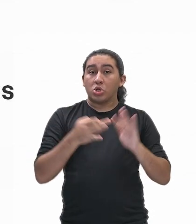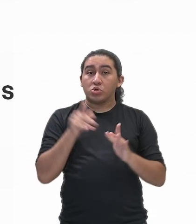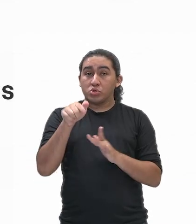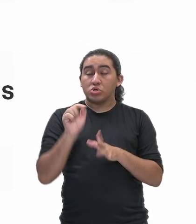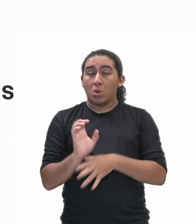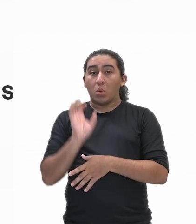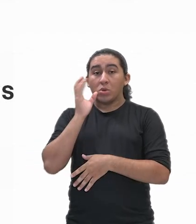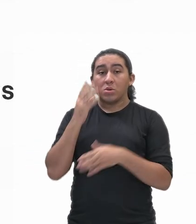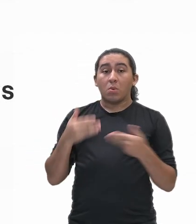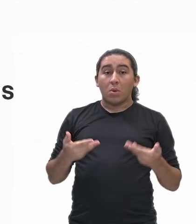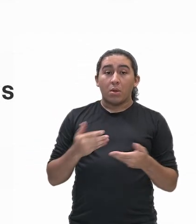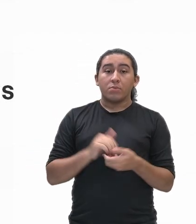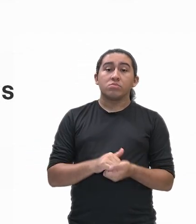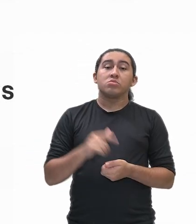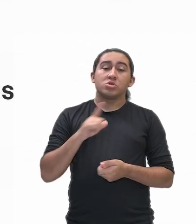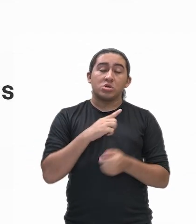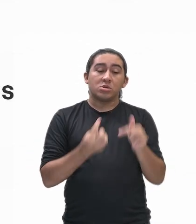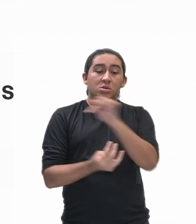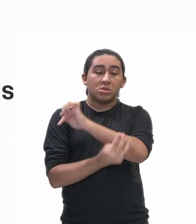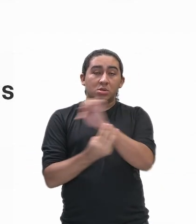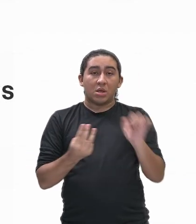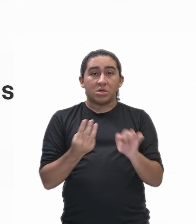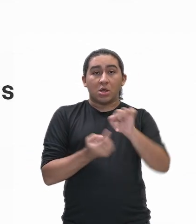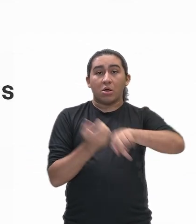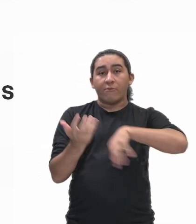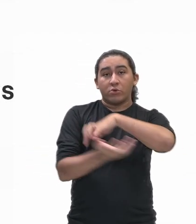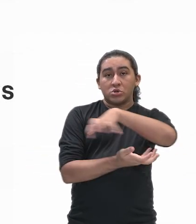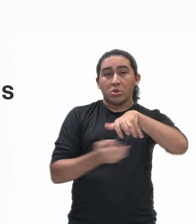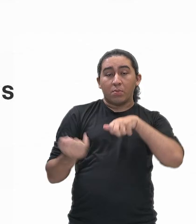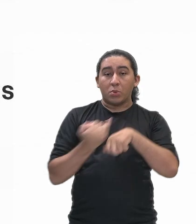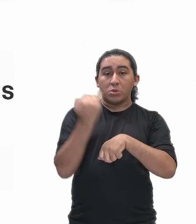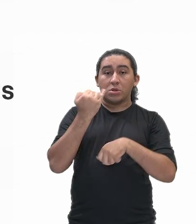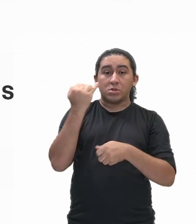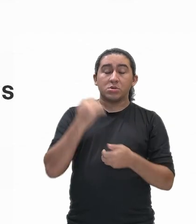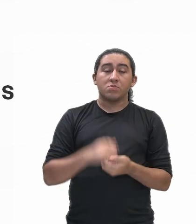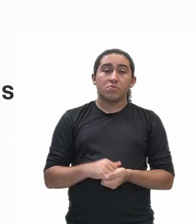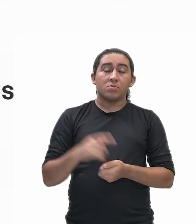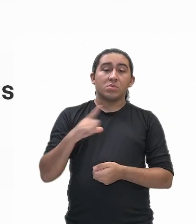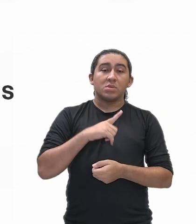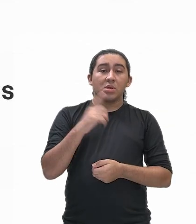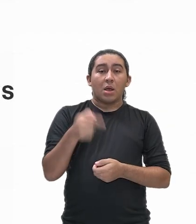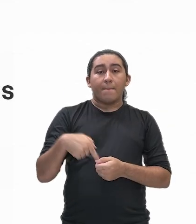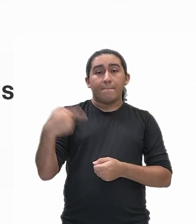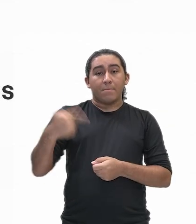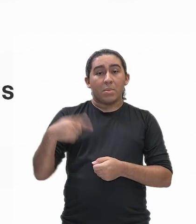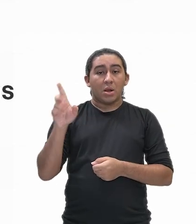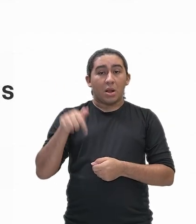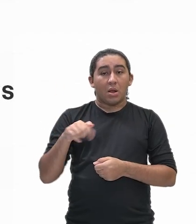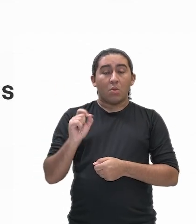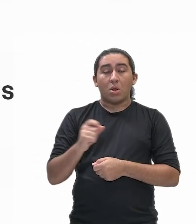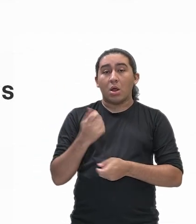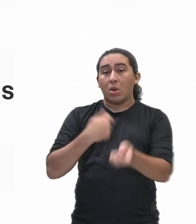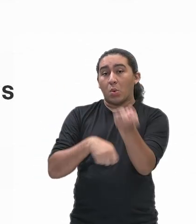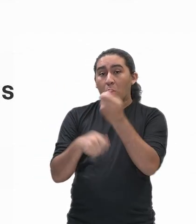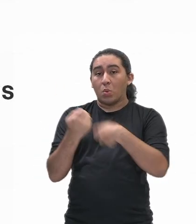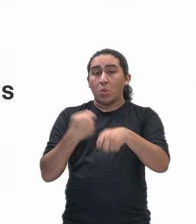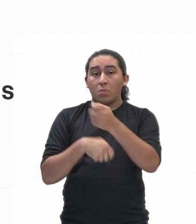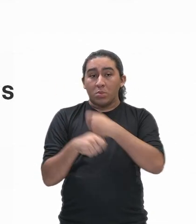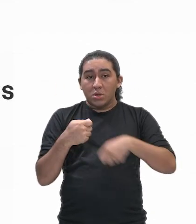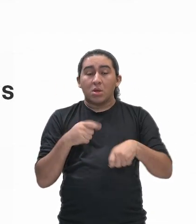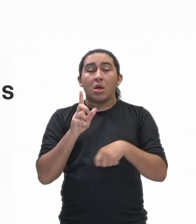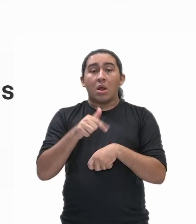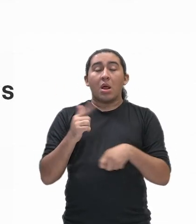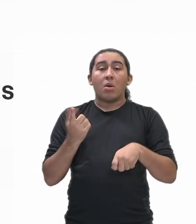deu envolveu três grandes revoluções. Uma revolução na área econômica, que